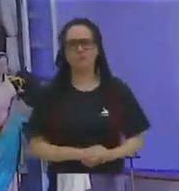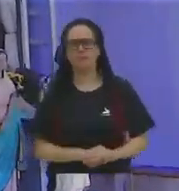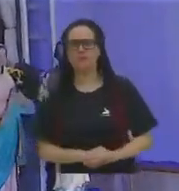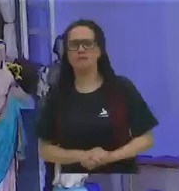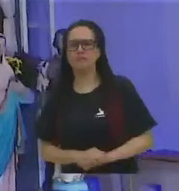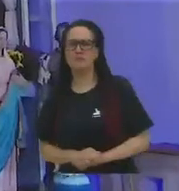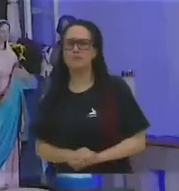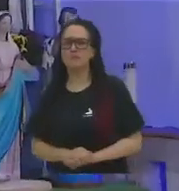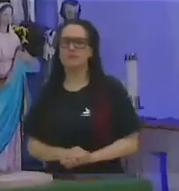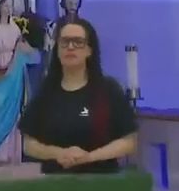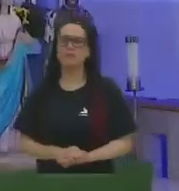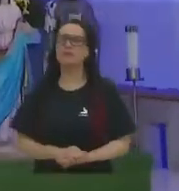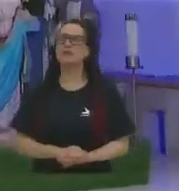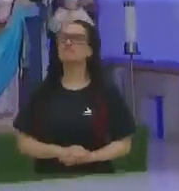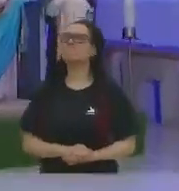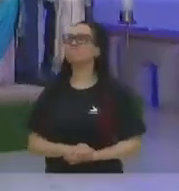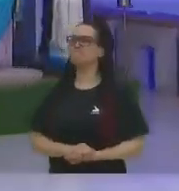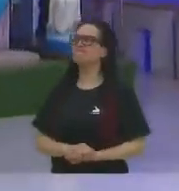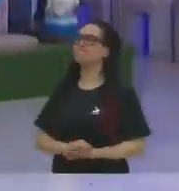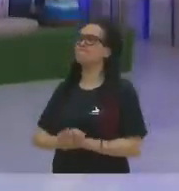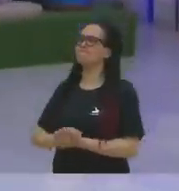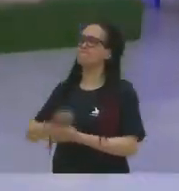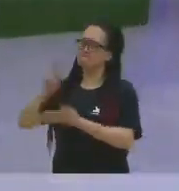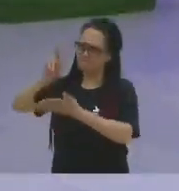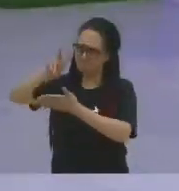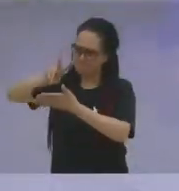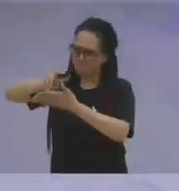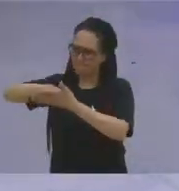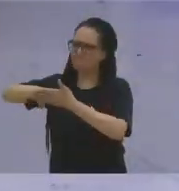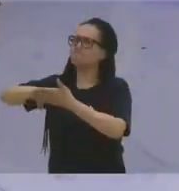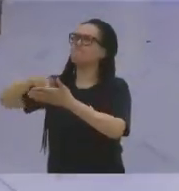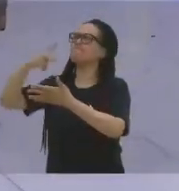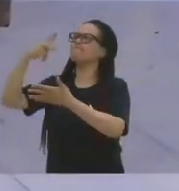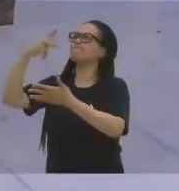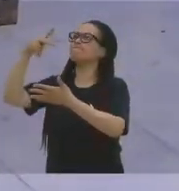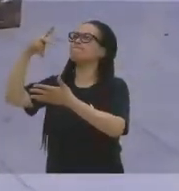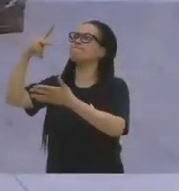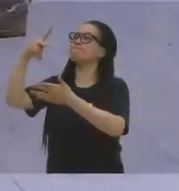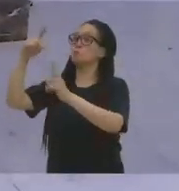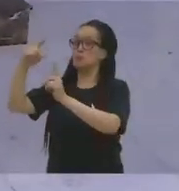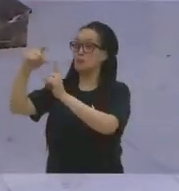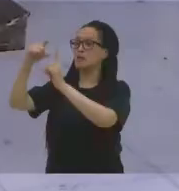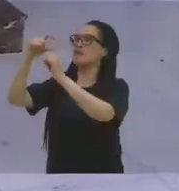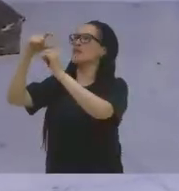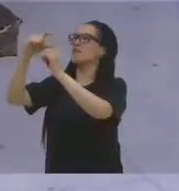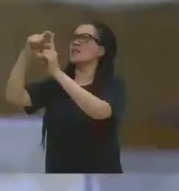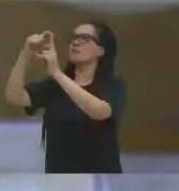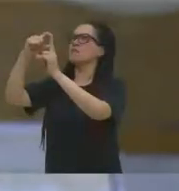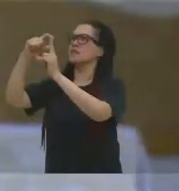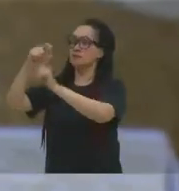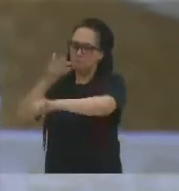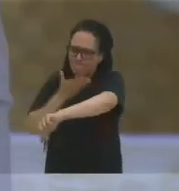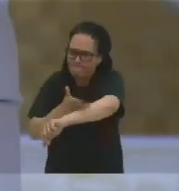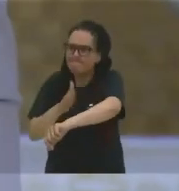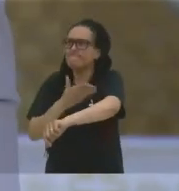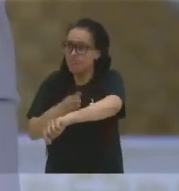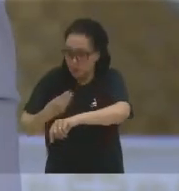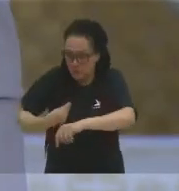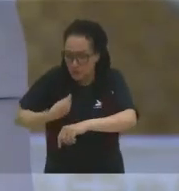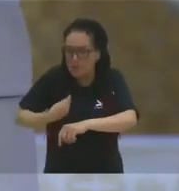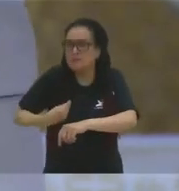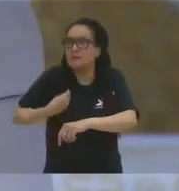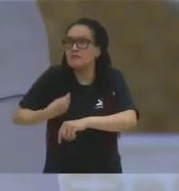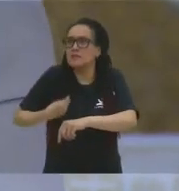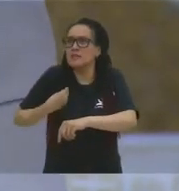Ouvir tua palavra e praticar o que ela diz, deixar-me seduzir